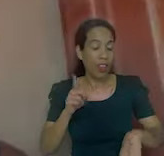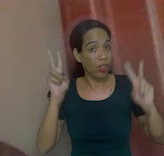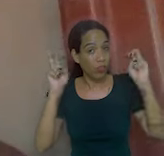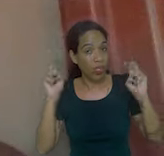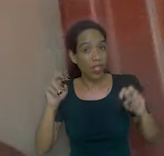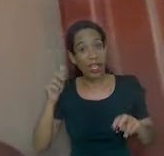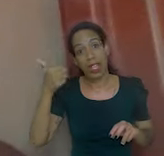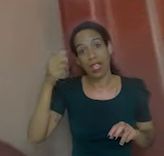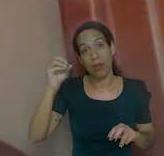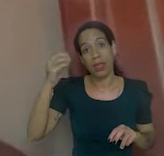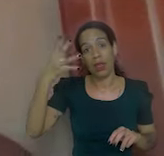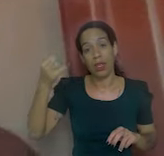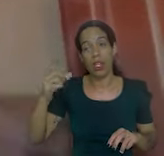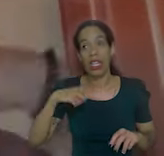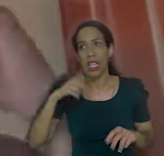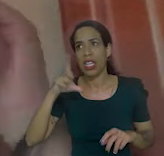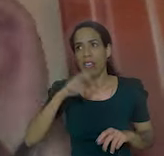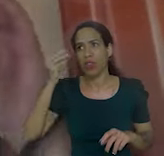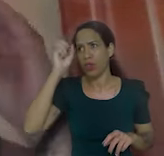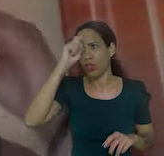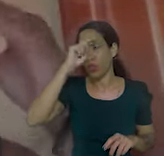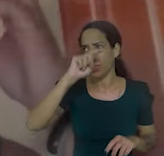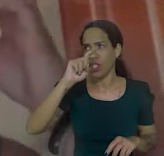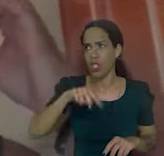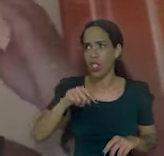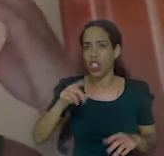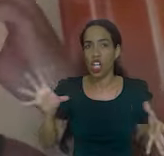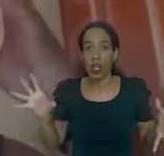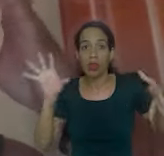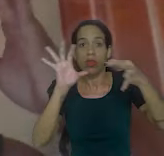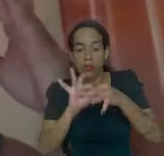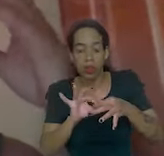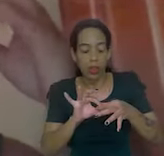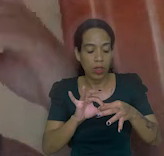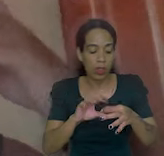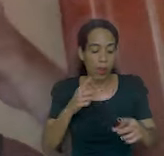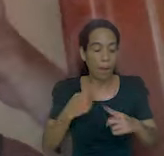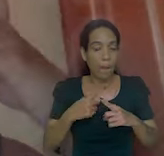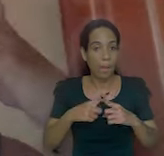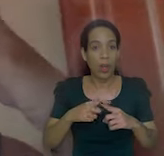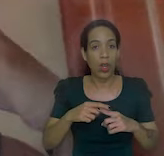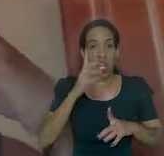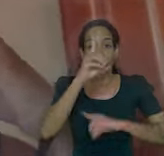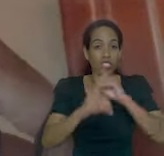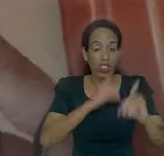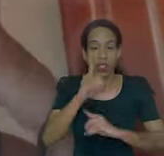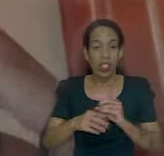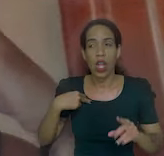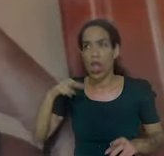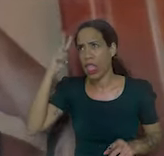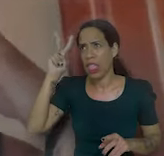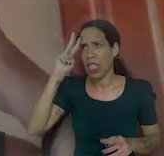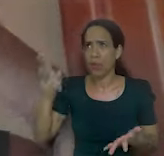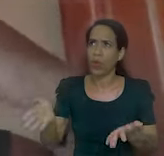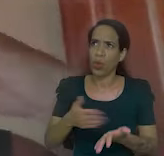tema 1046, mas eu também tive grande dificuldade na questão de vínculo, principalmente plataformas digitais. Eu me lembro que